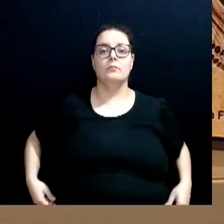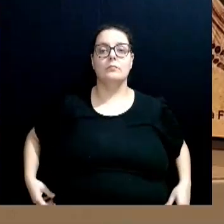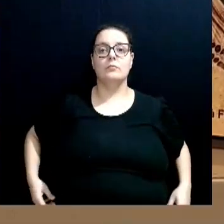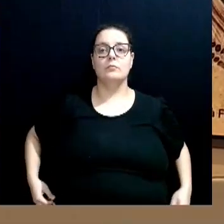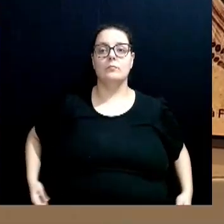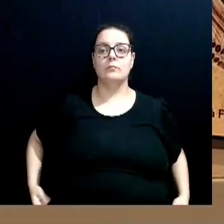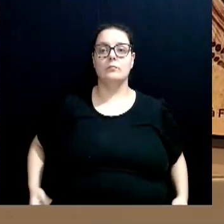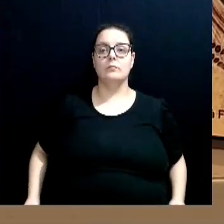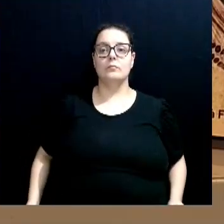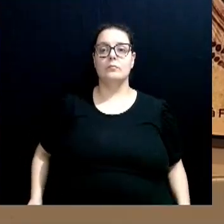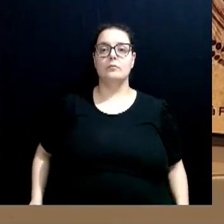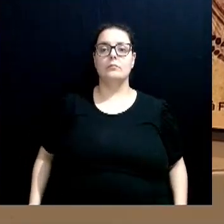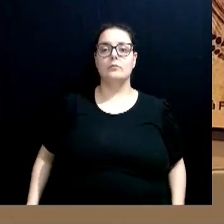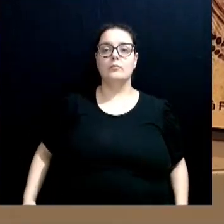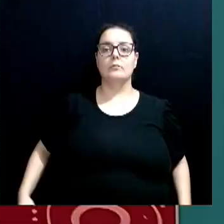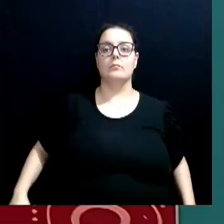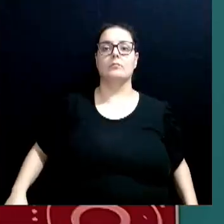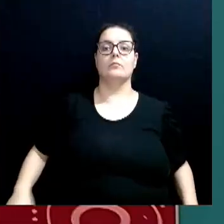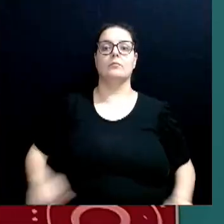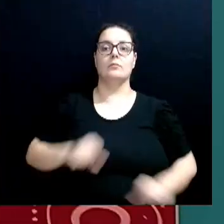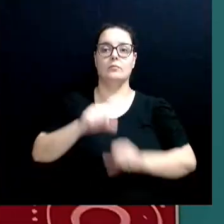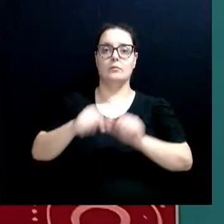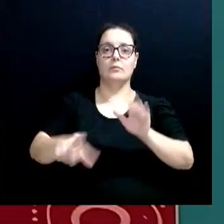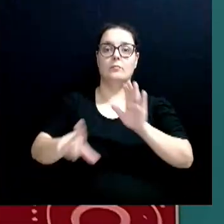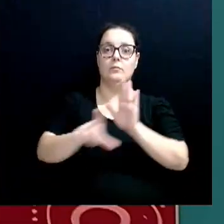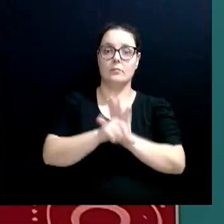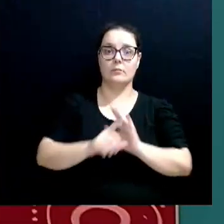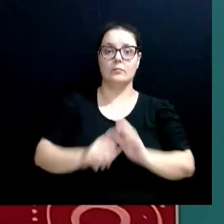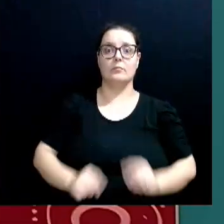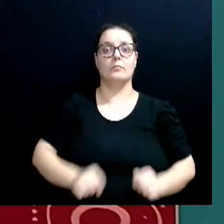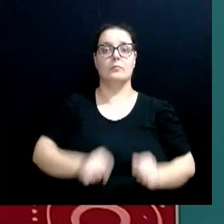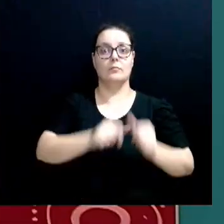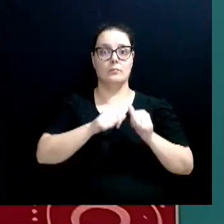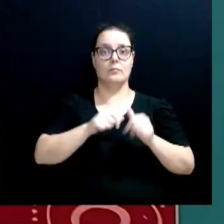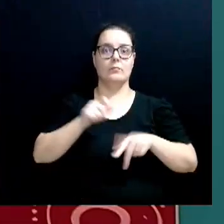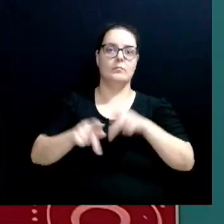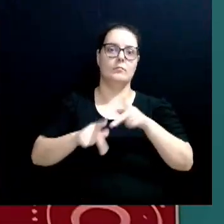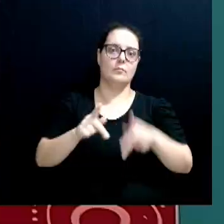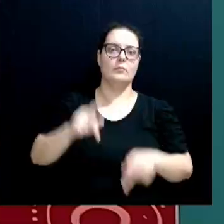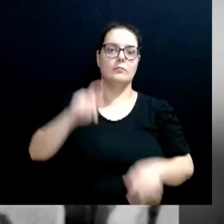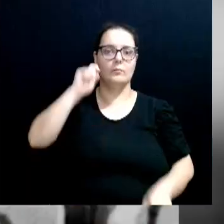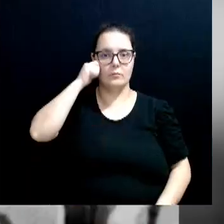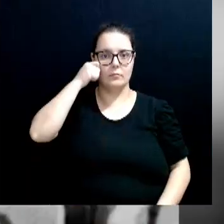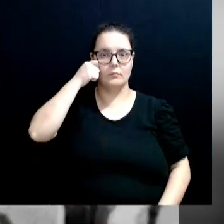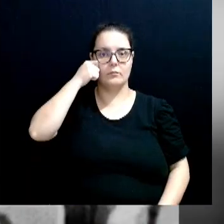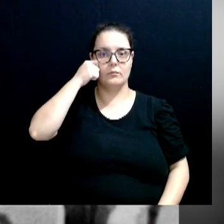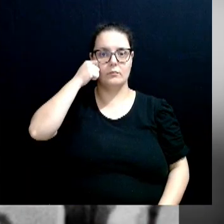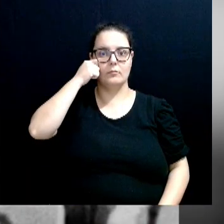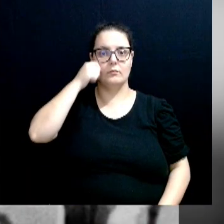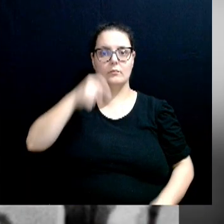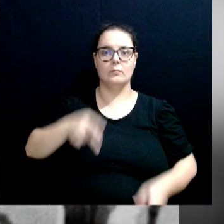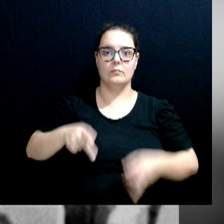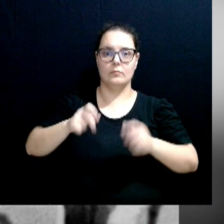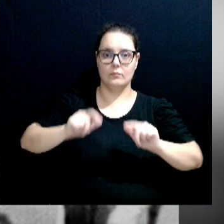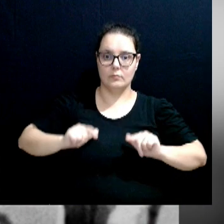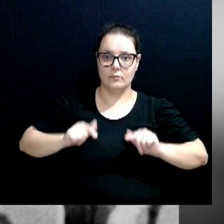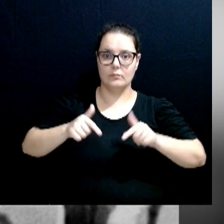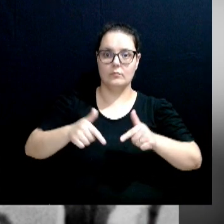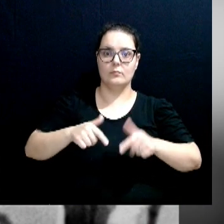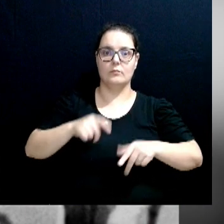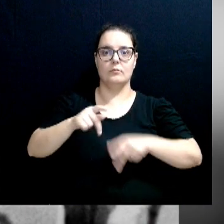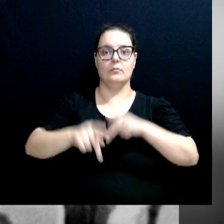em favorecimento ao povo negro, em reconhecimento à luta do povo negro.